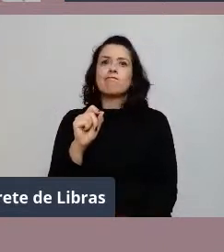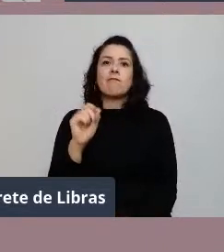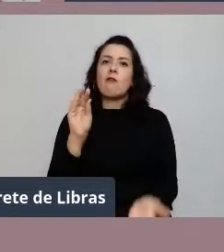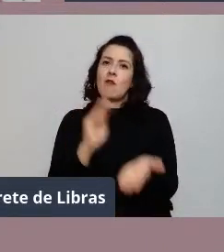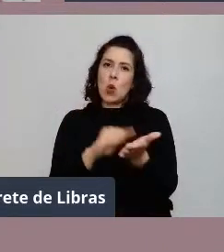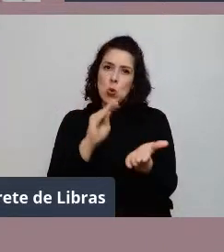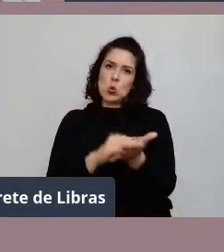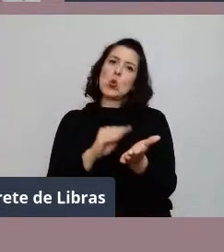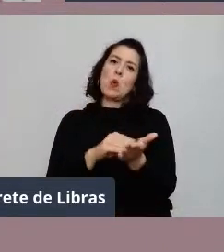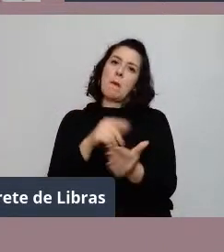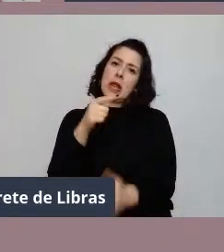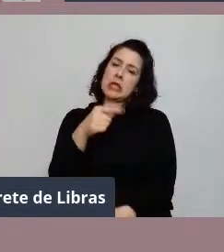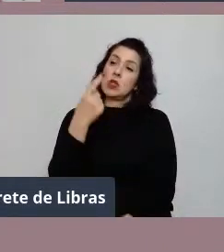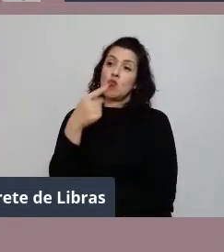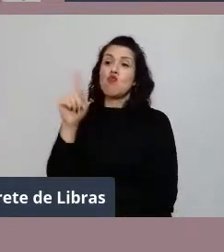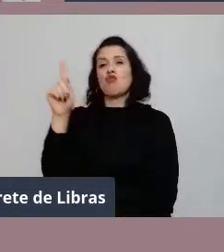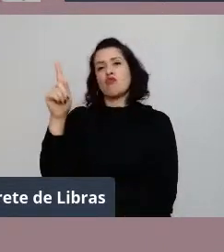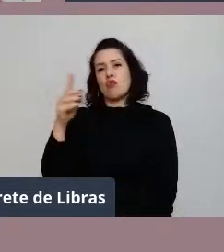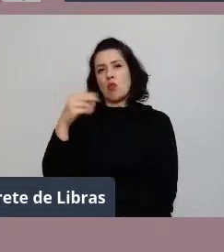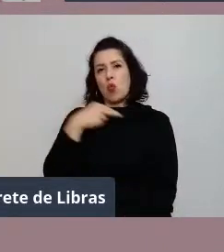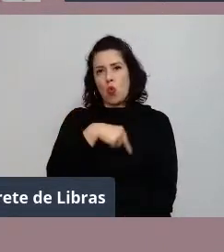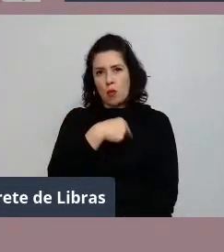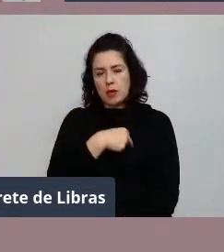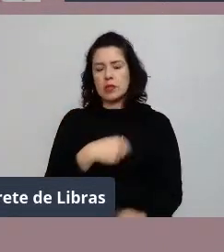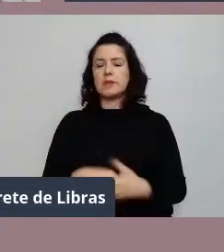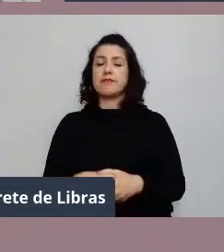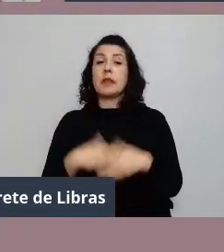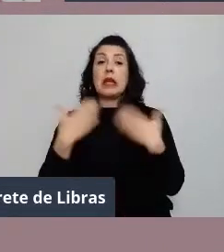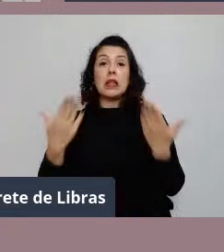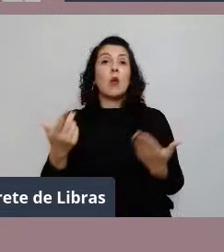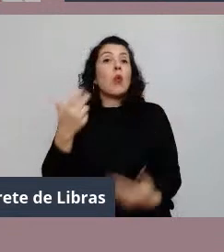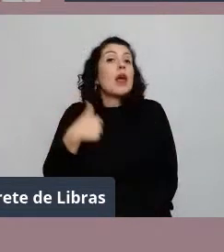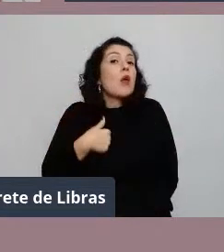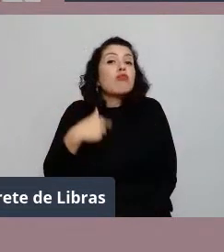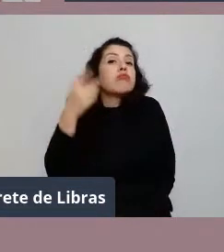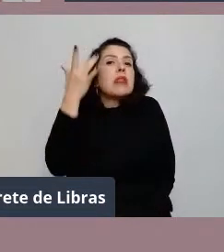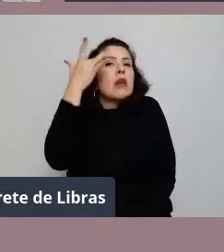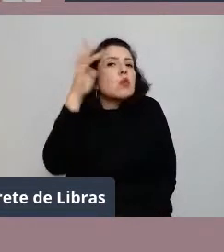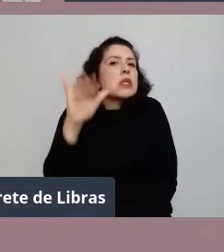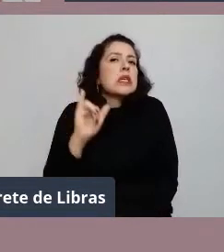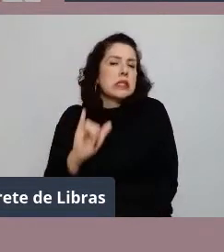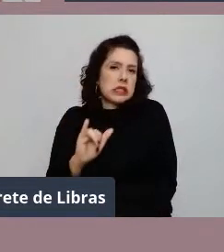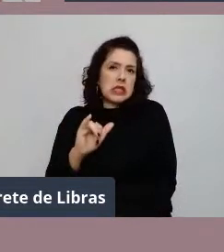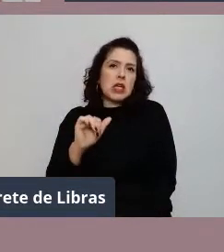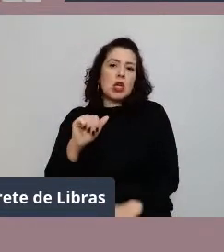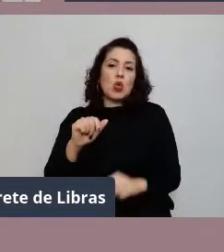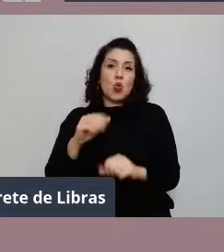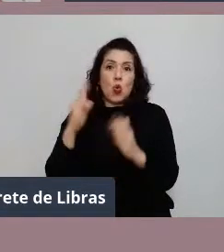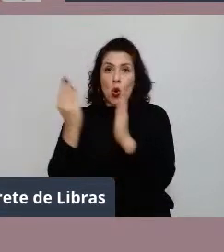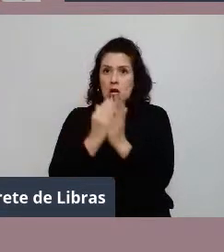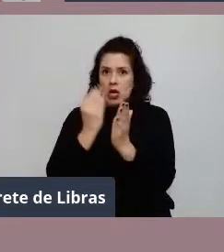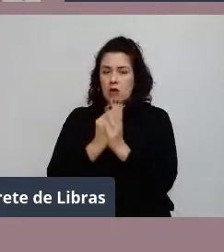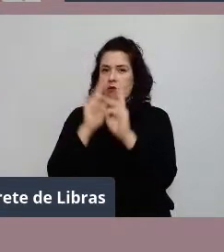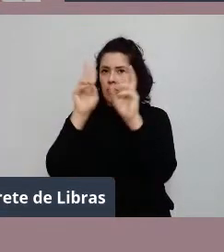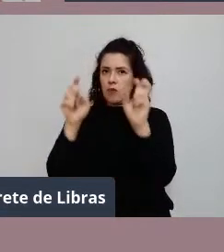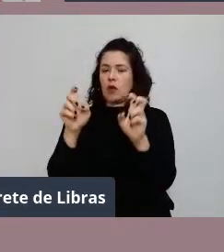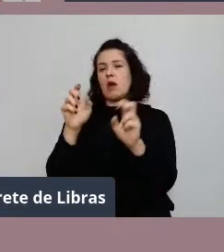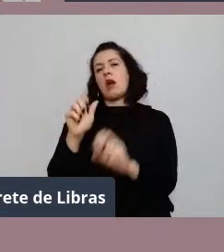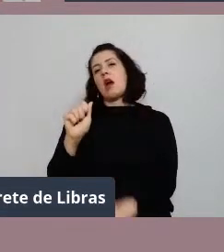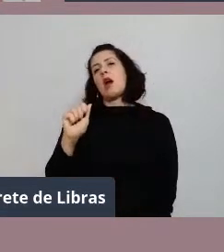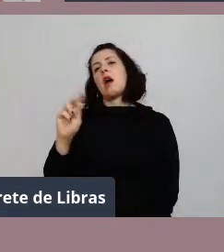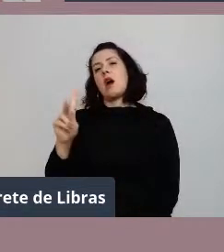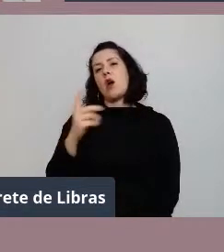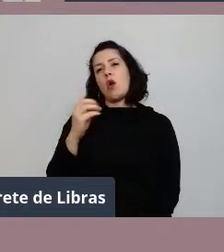Então, eu não sei exatamente apontar se Na Hora da Estrela ficou relevante essa categoria. Para mim,